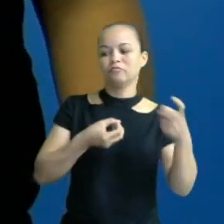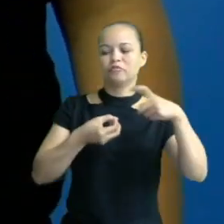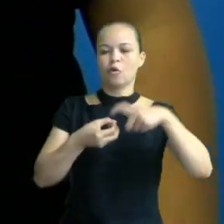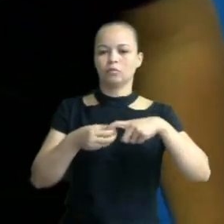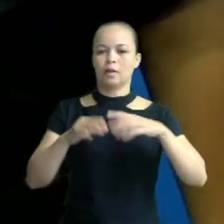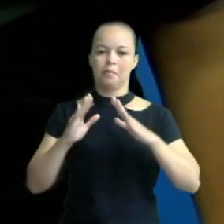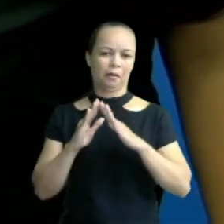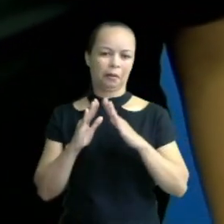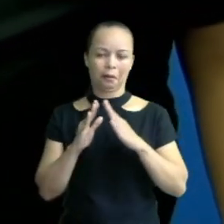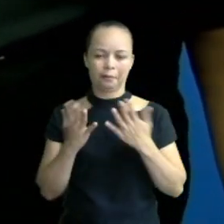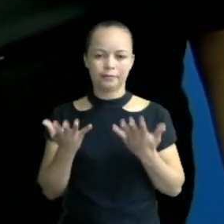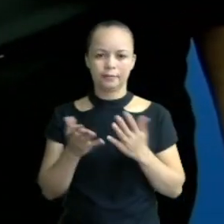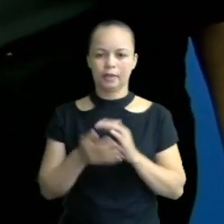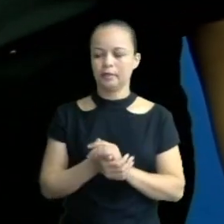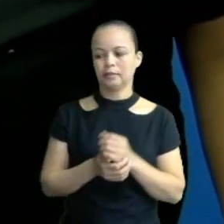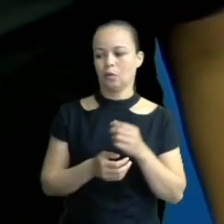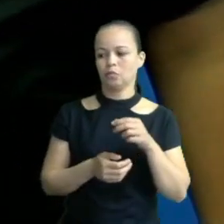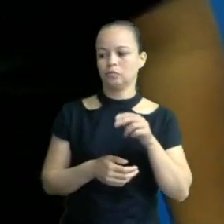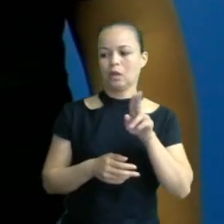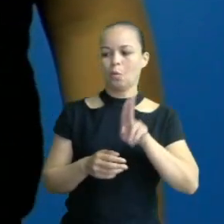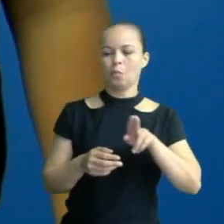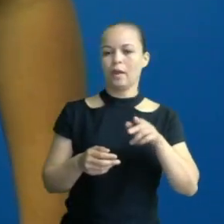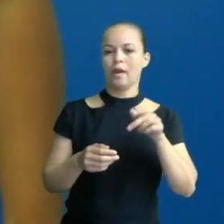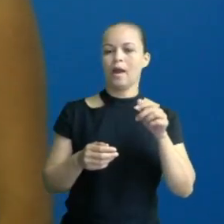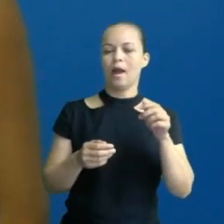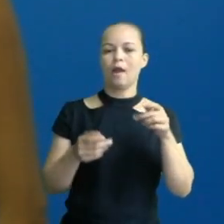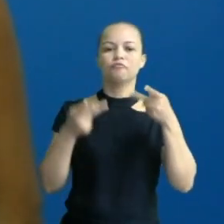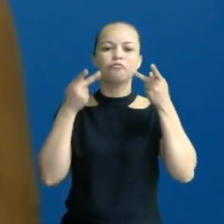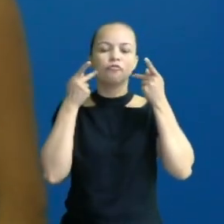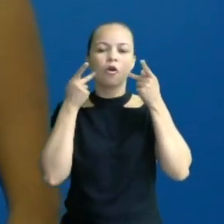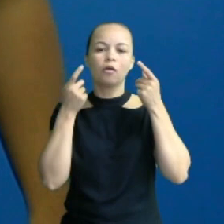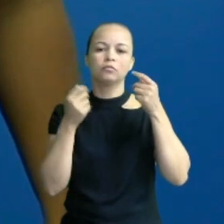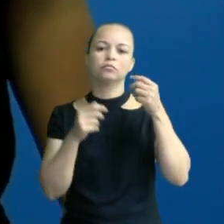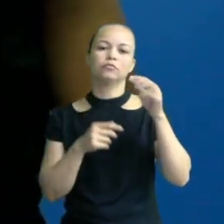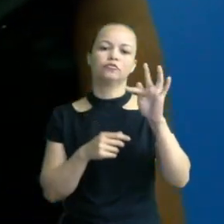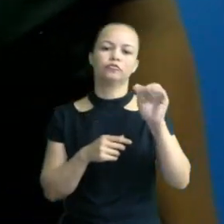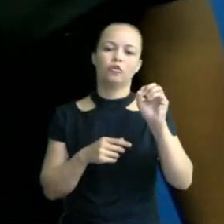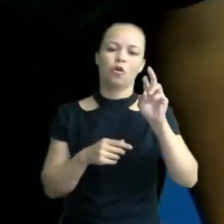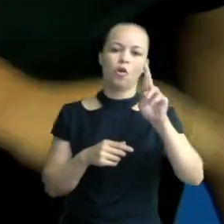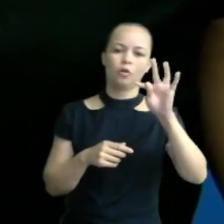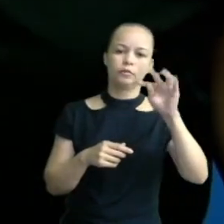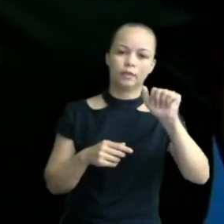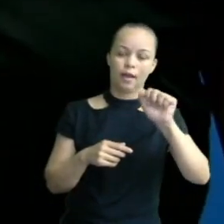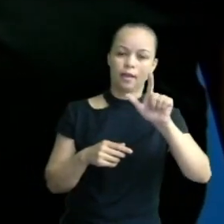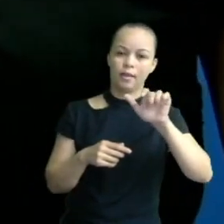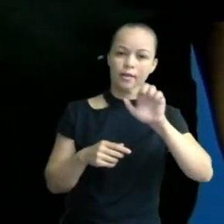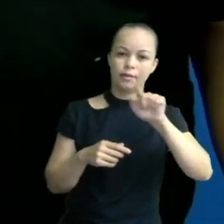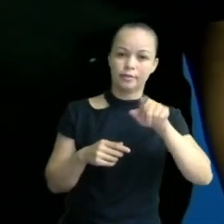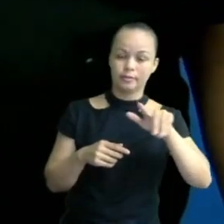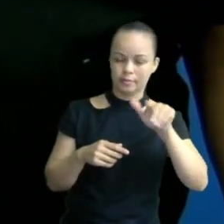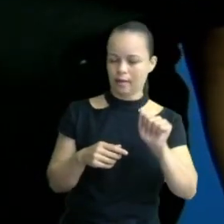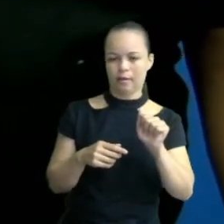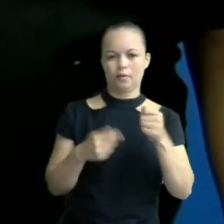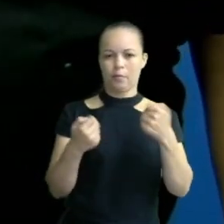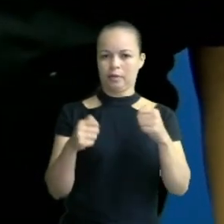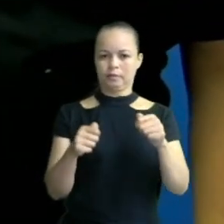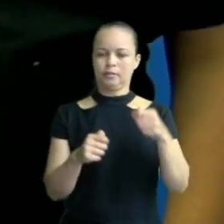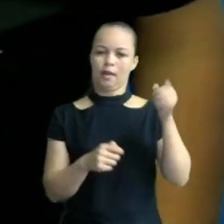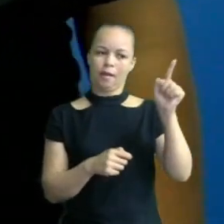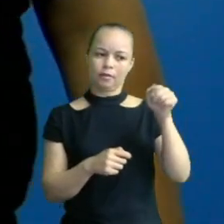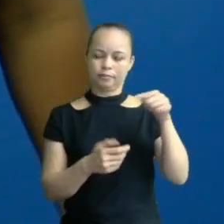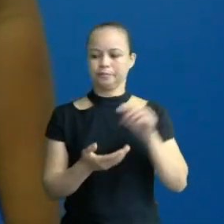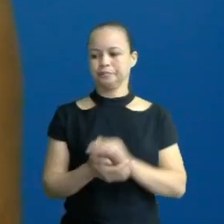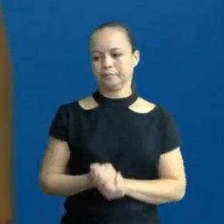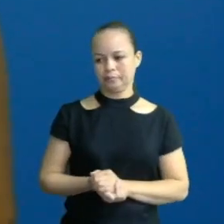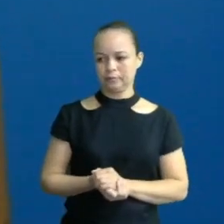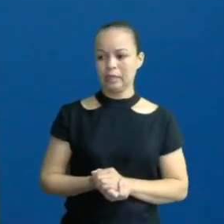não utilizaremos crase nesse caso. Também em nomes de pessoas famosas.